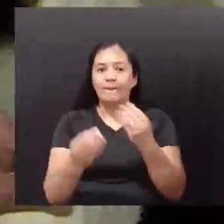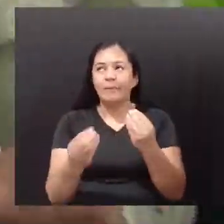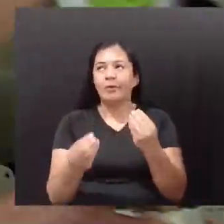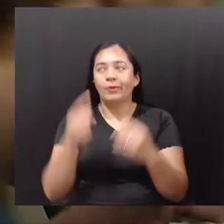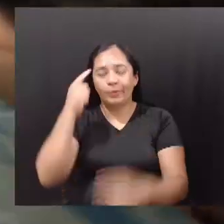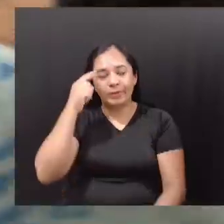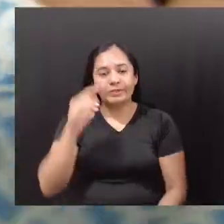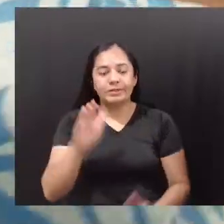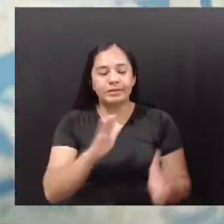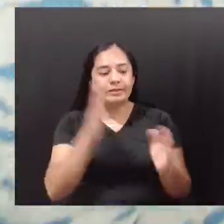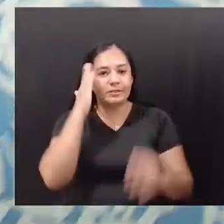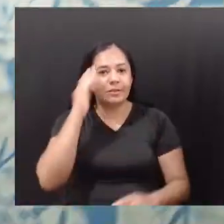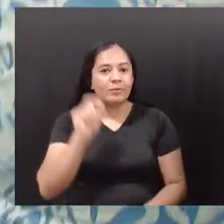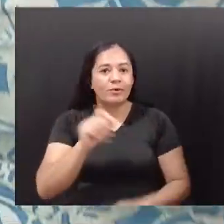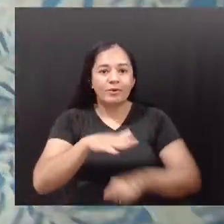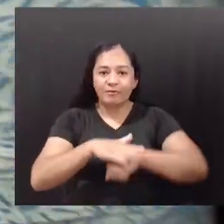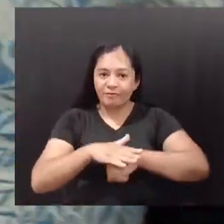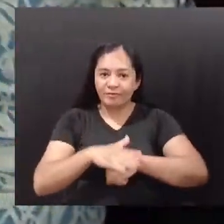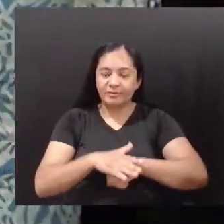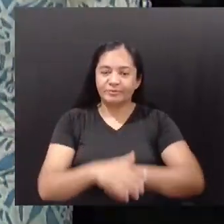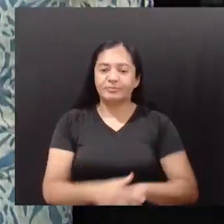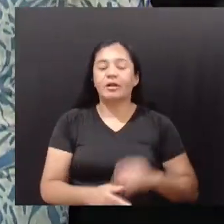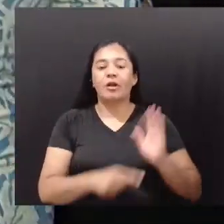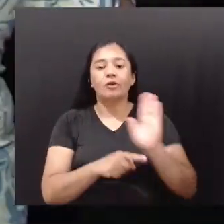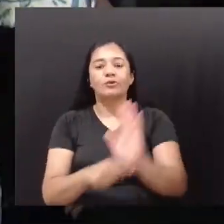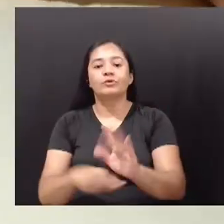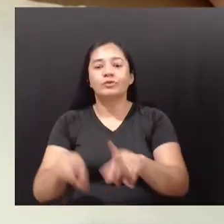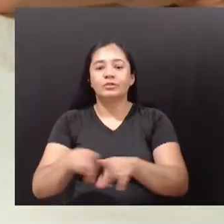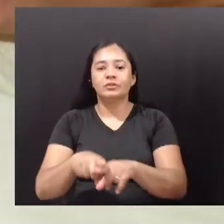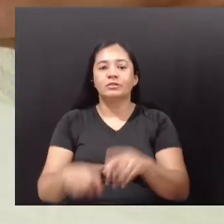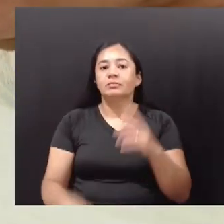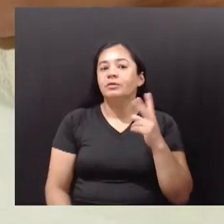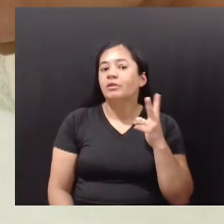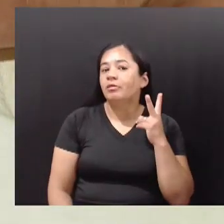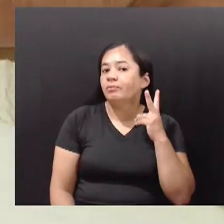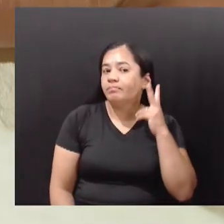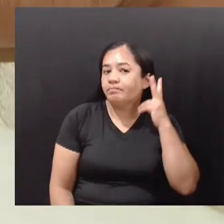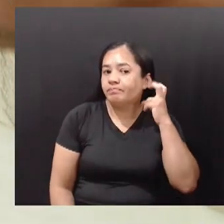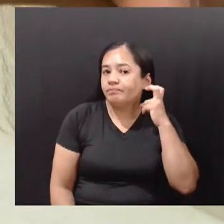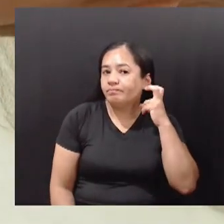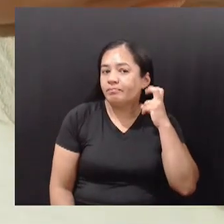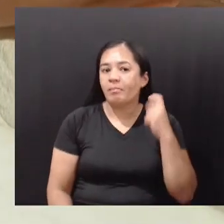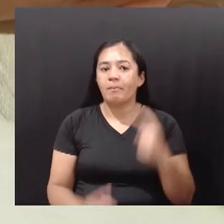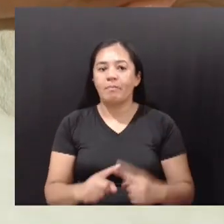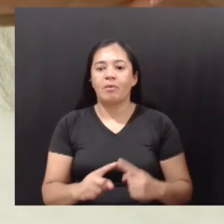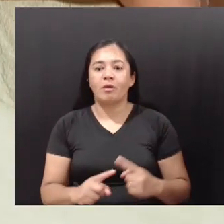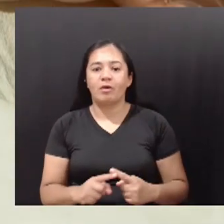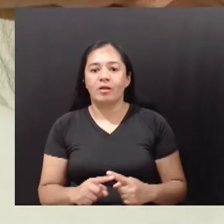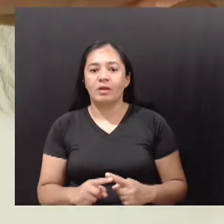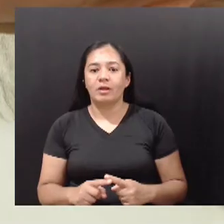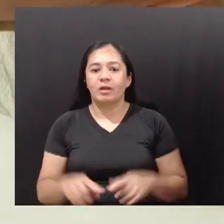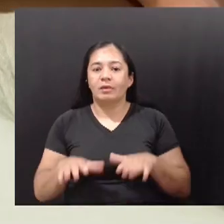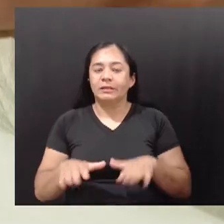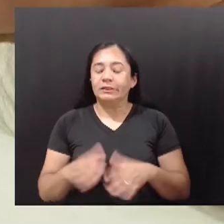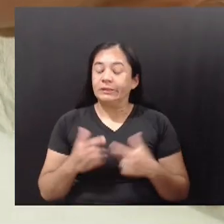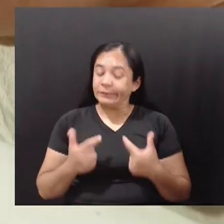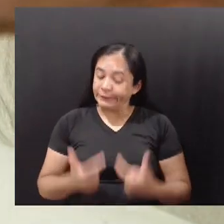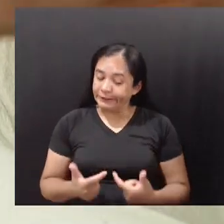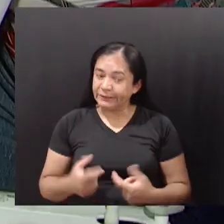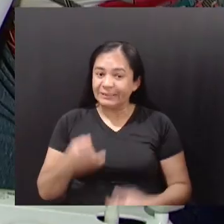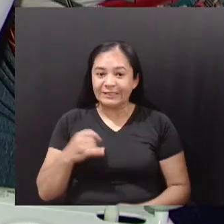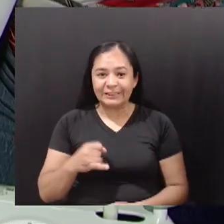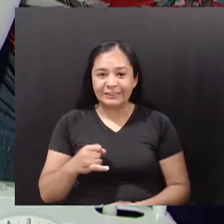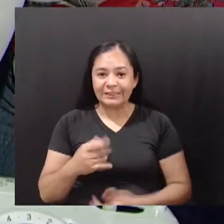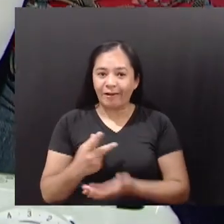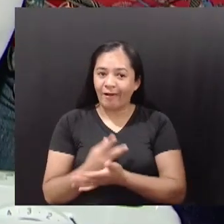fazendo. Ajuda na audição, porque a máquina ela é chatinha. Se alguma coisa não estiver certa, ela muda o